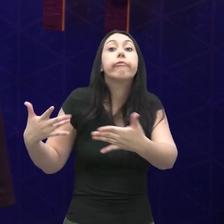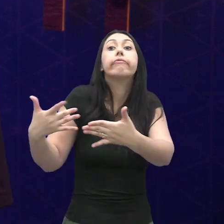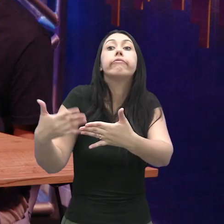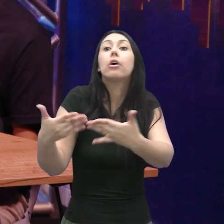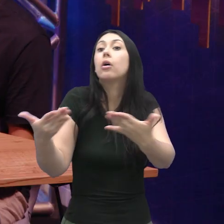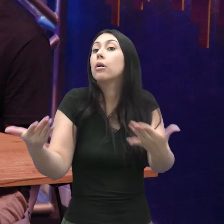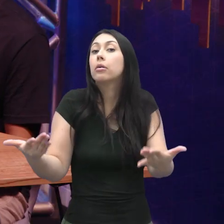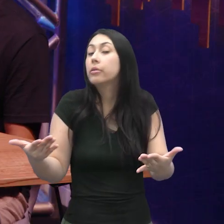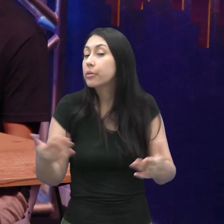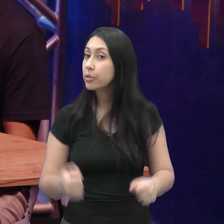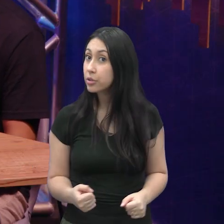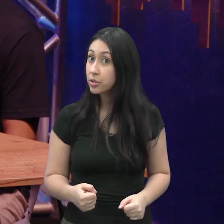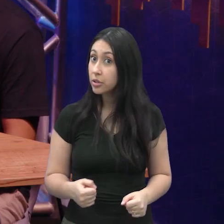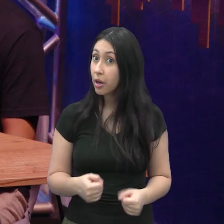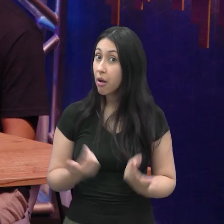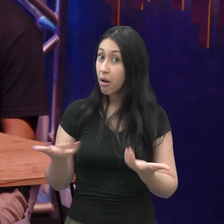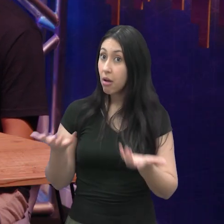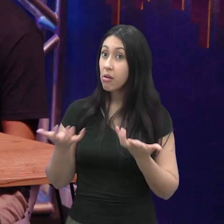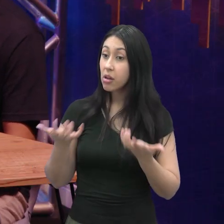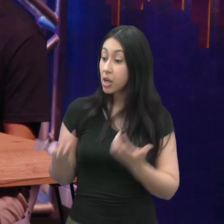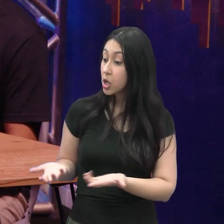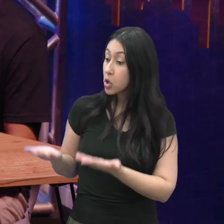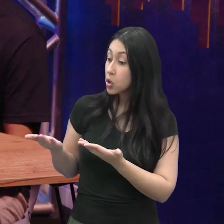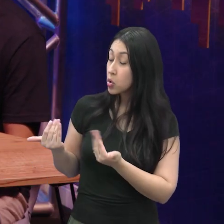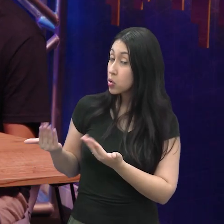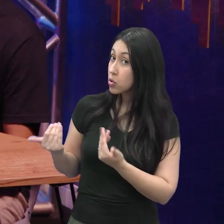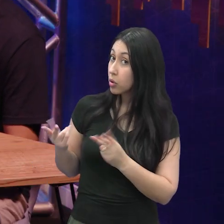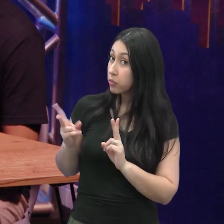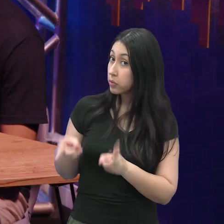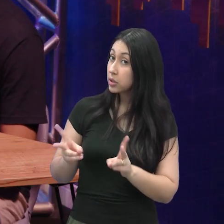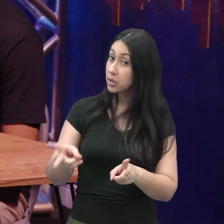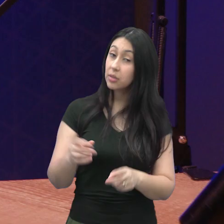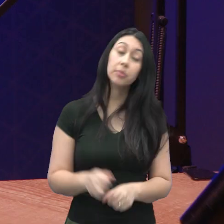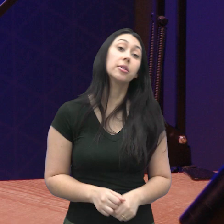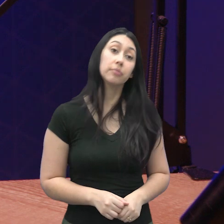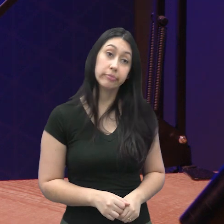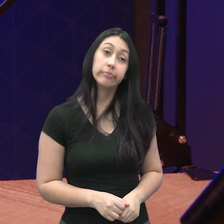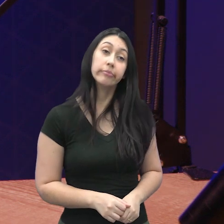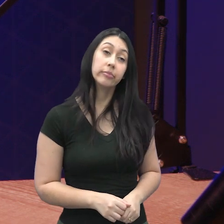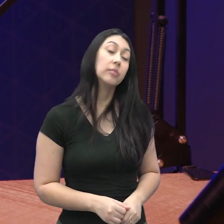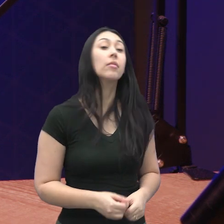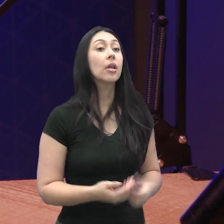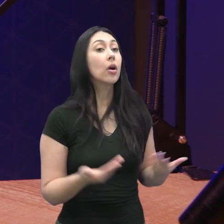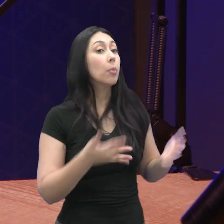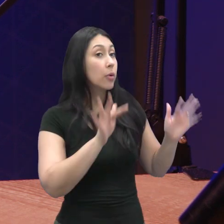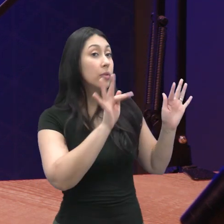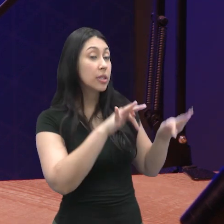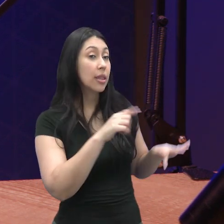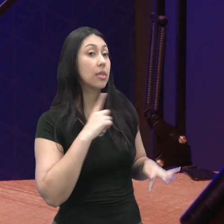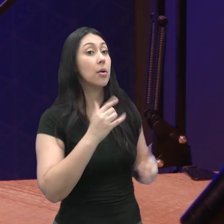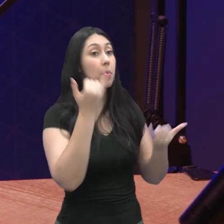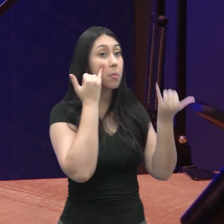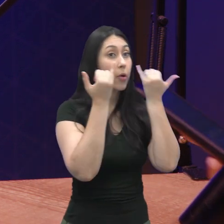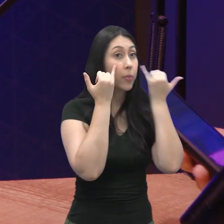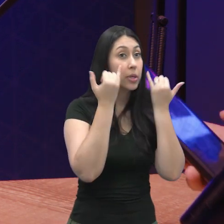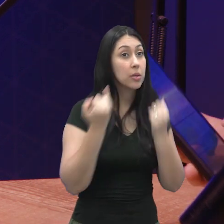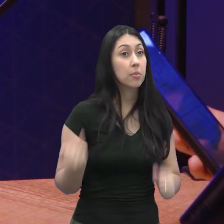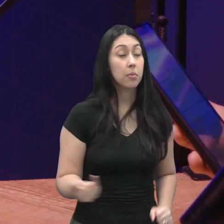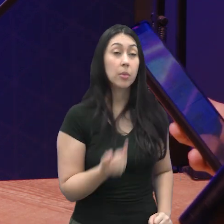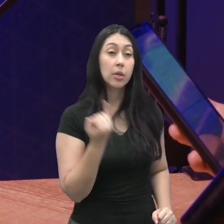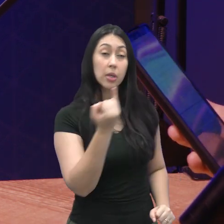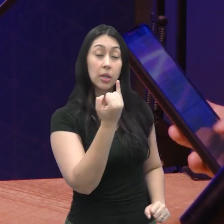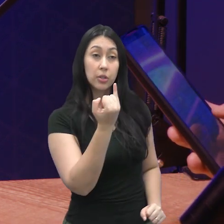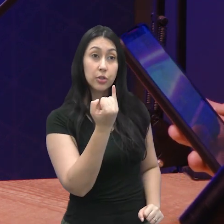chegar para alcançar a juventude eterna? Exatamente. Só para a gente fechar esse bloco, tem um outro dado aqui que eu acho